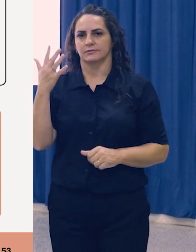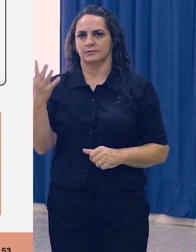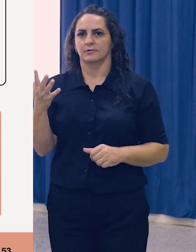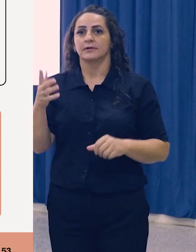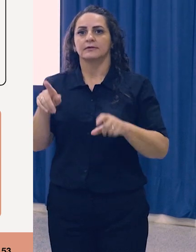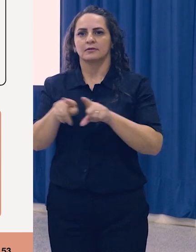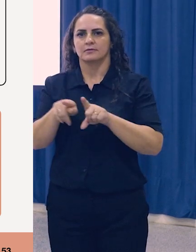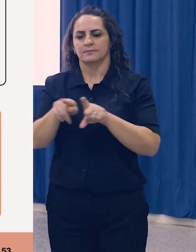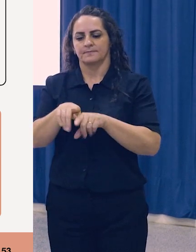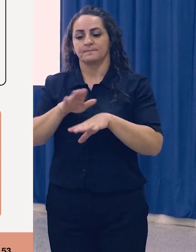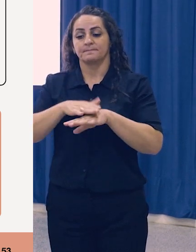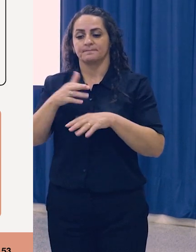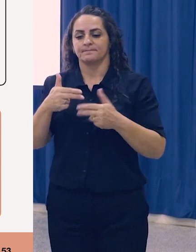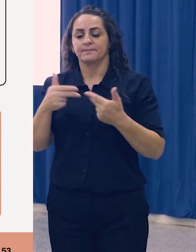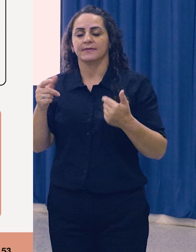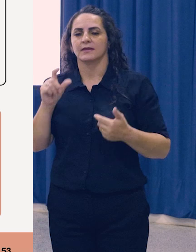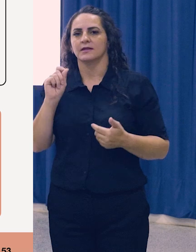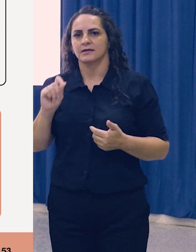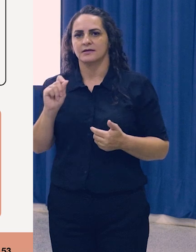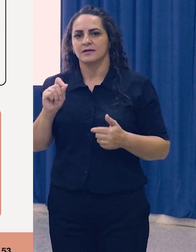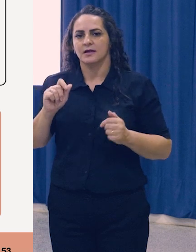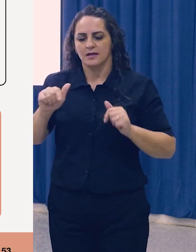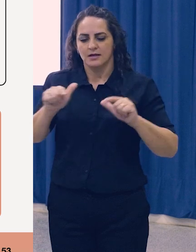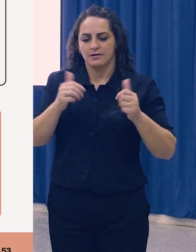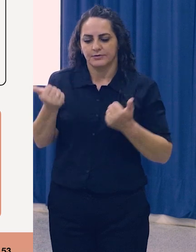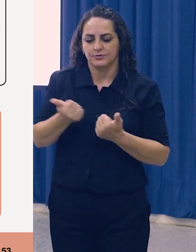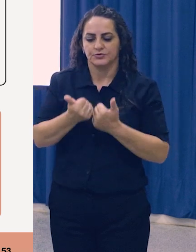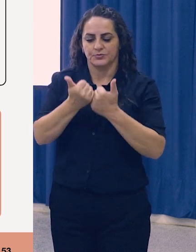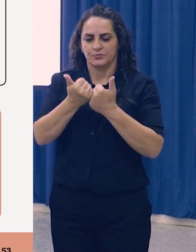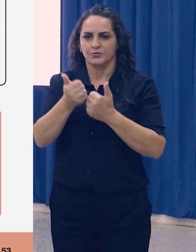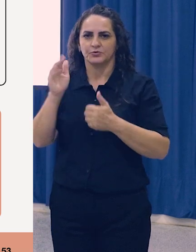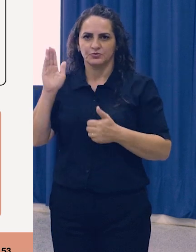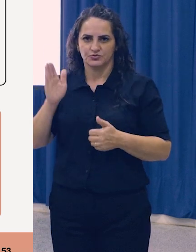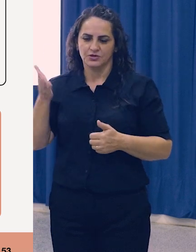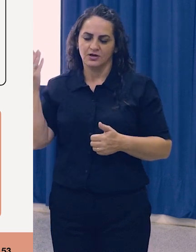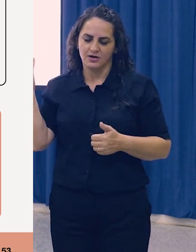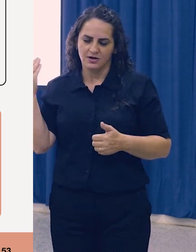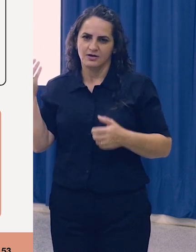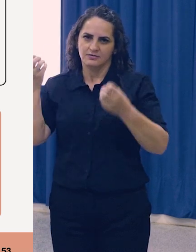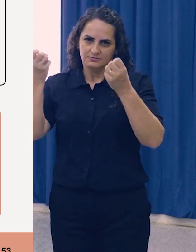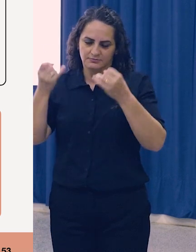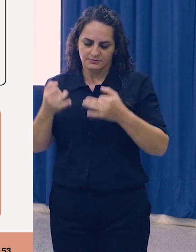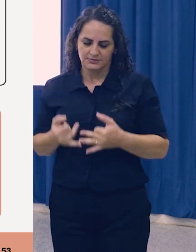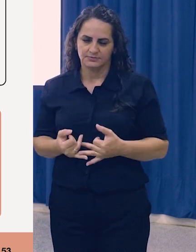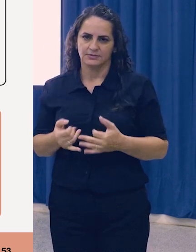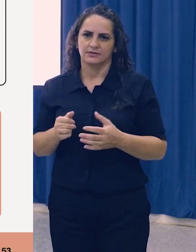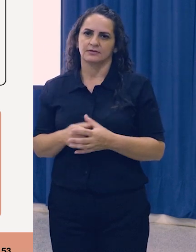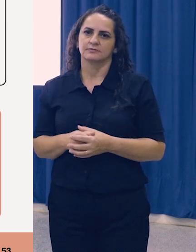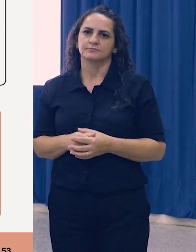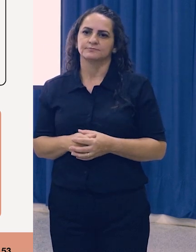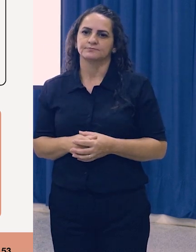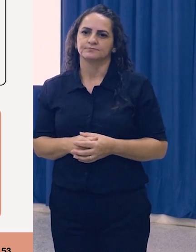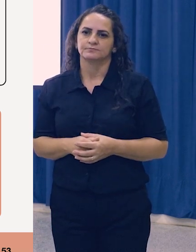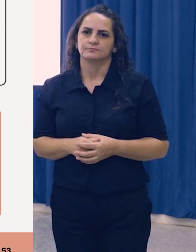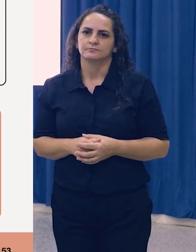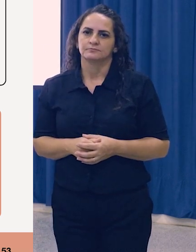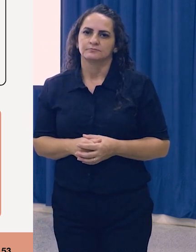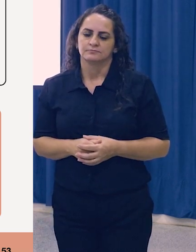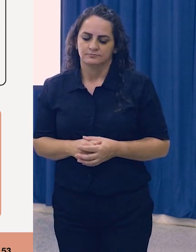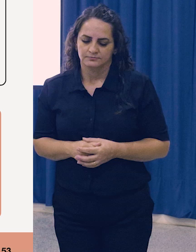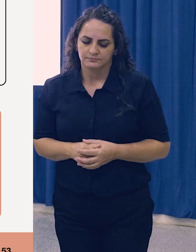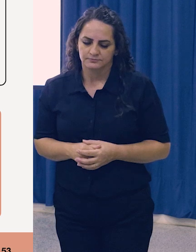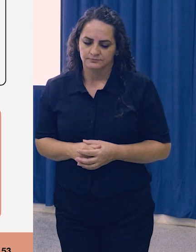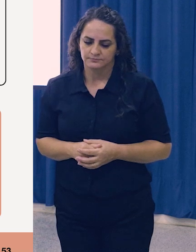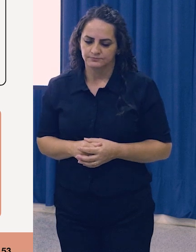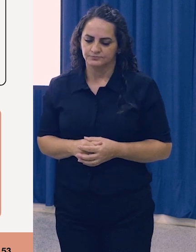questões também são trabalhar com aquela parceria que eu tinha comentado, talvez com uma agência de publicidade